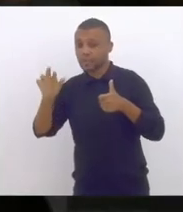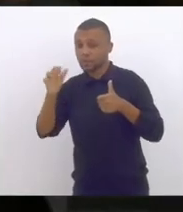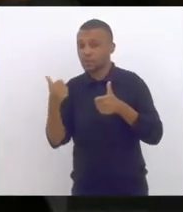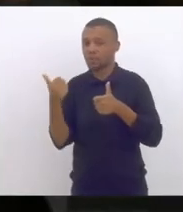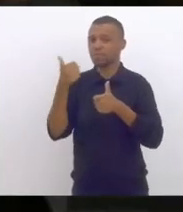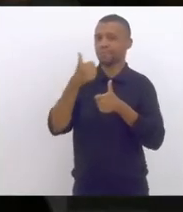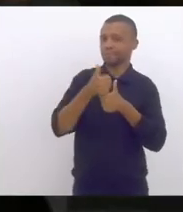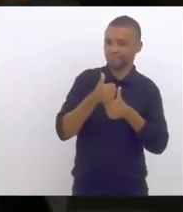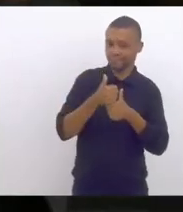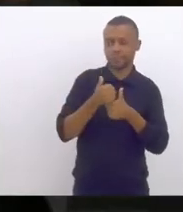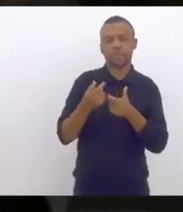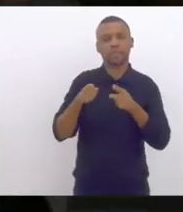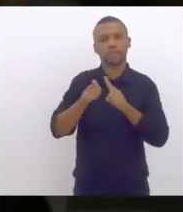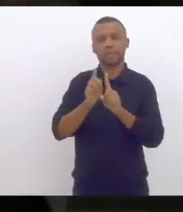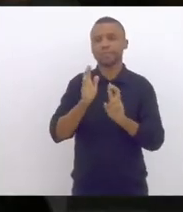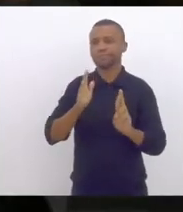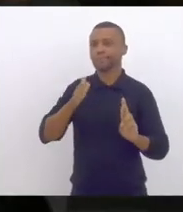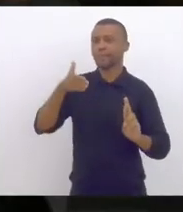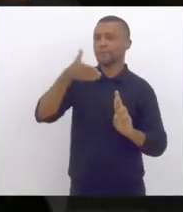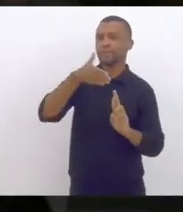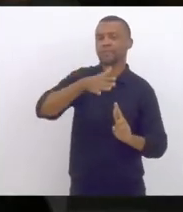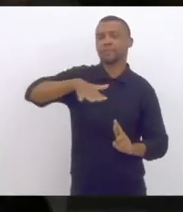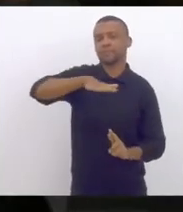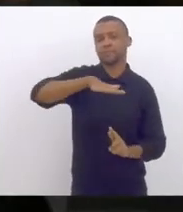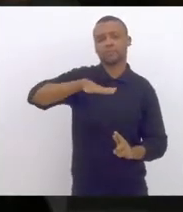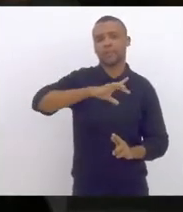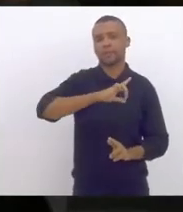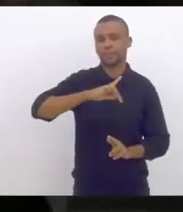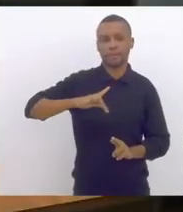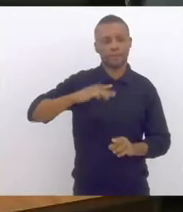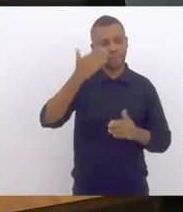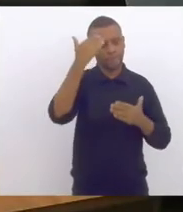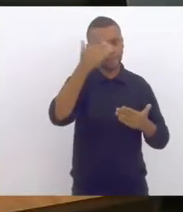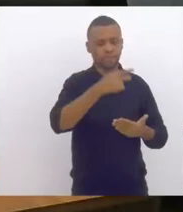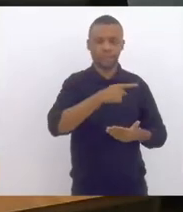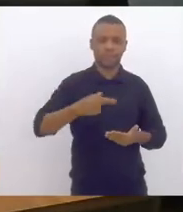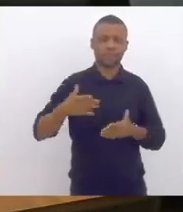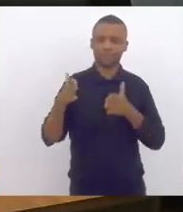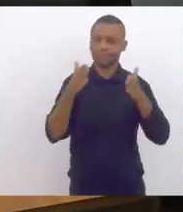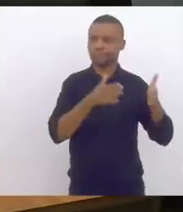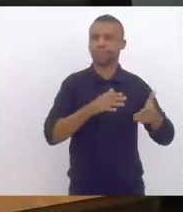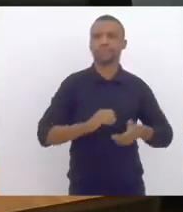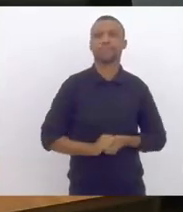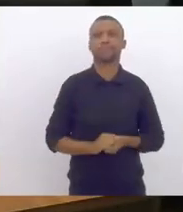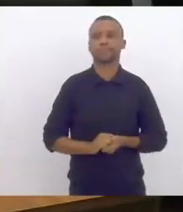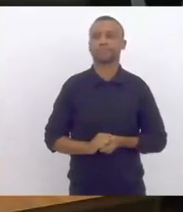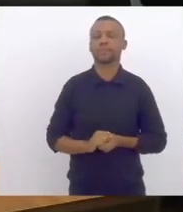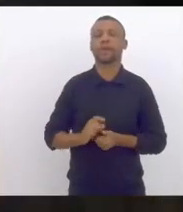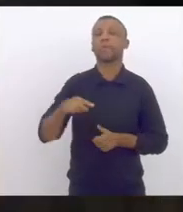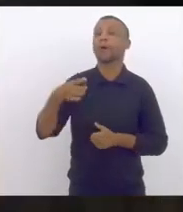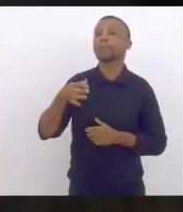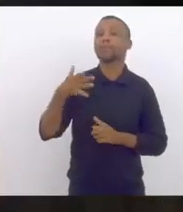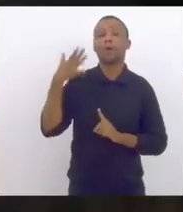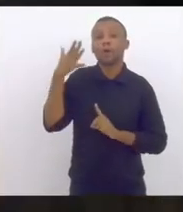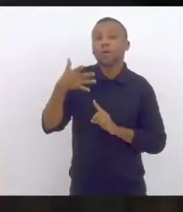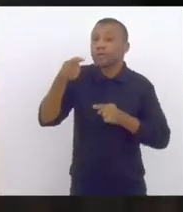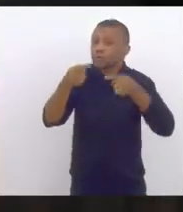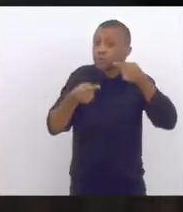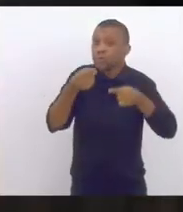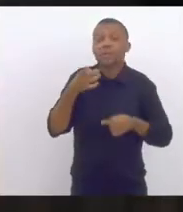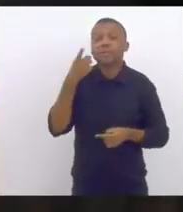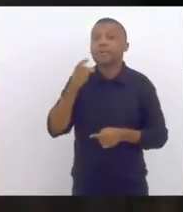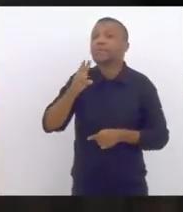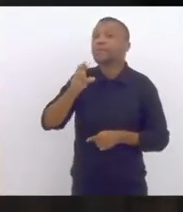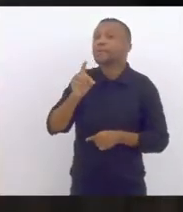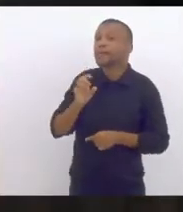grandes figuras da nossa Defensoria Pública. Obrigado, presidente. Presidente. Próximo orador para discutir, deputado